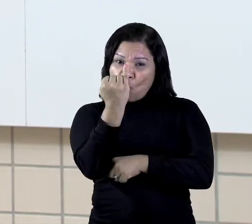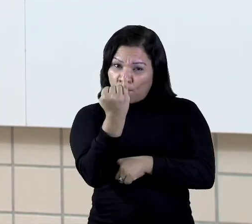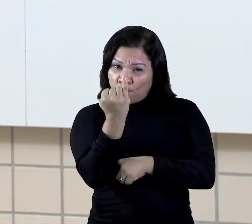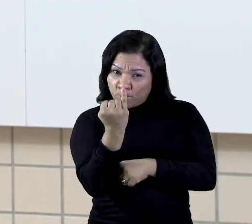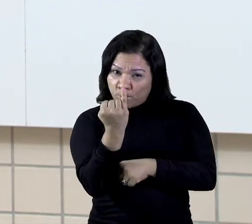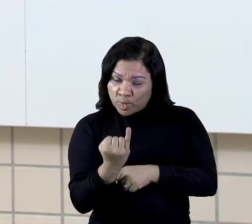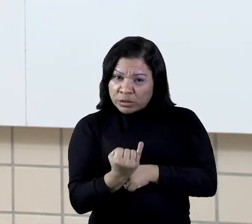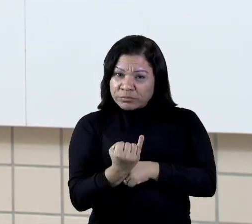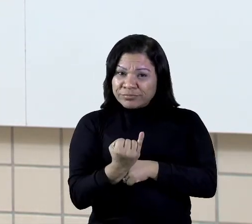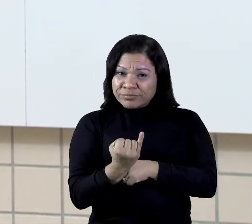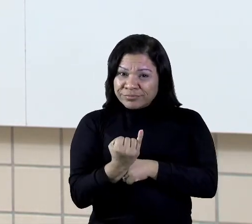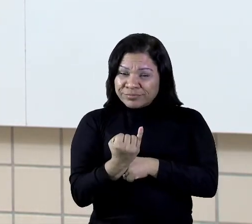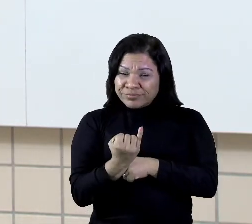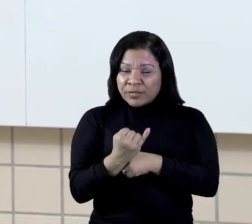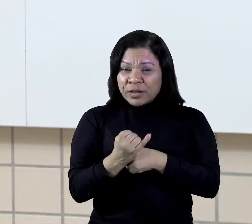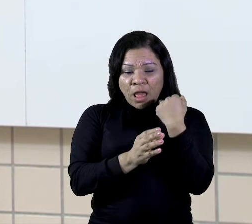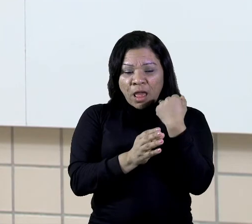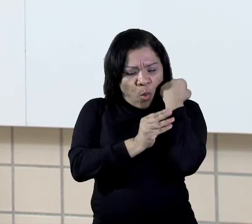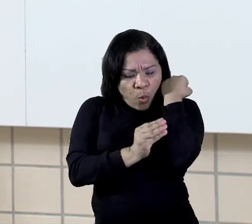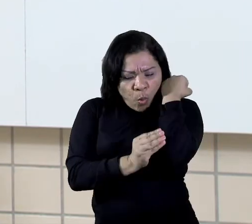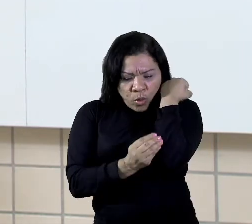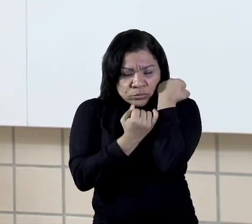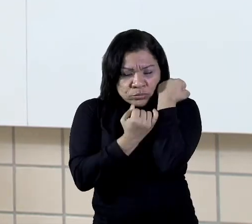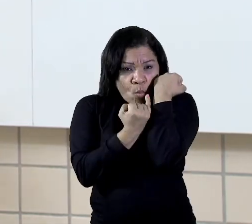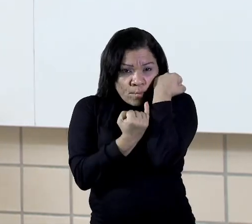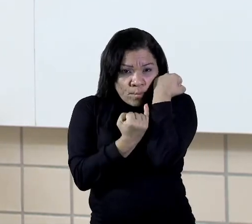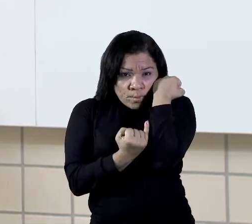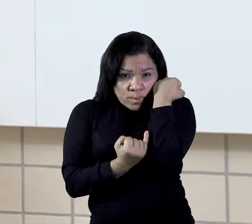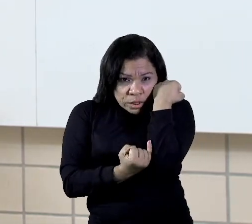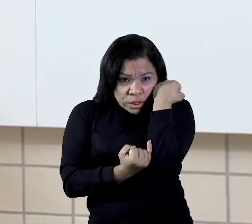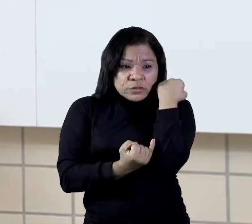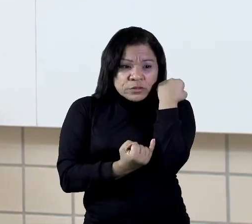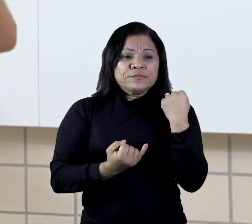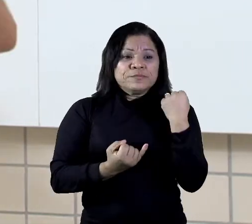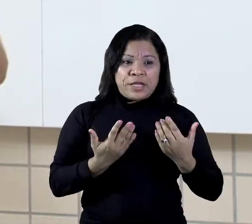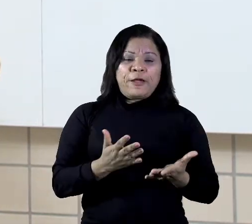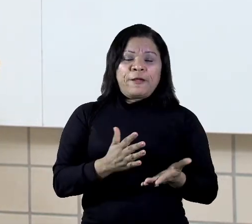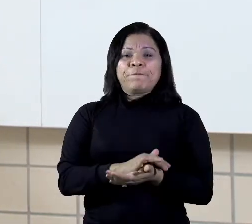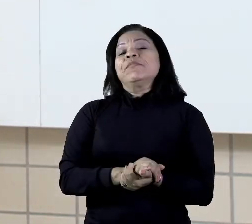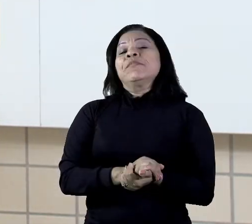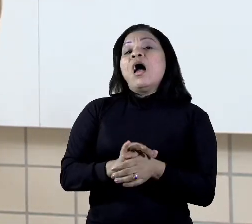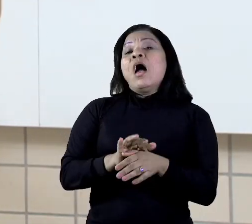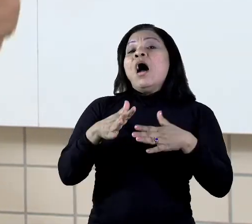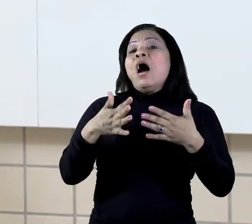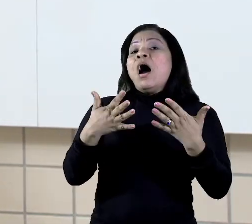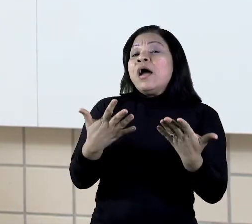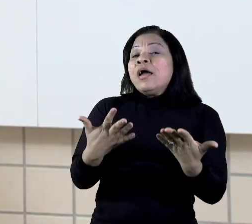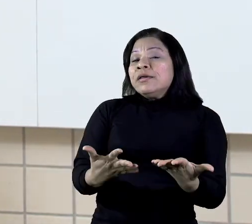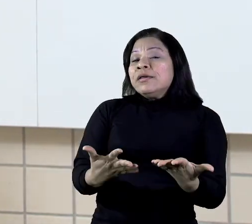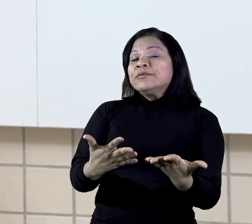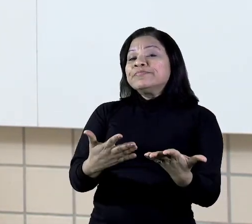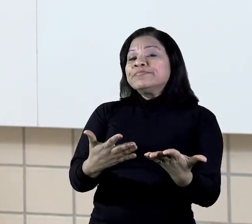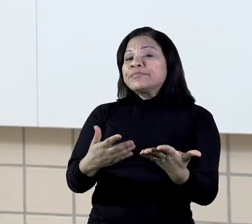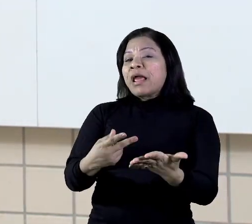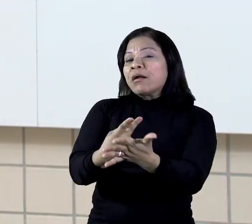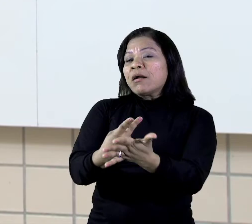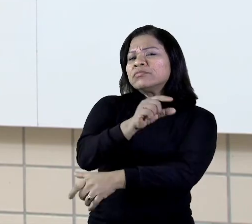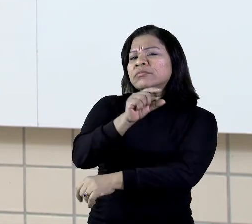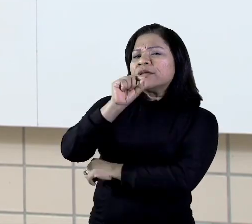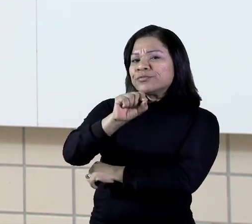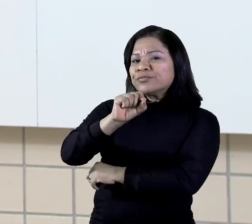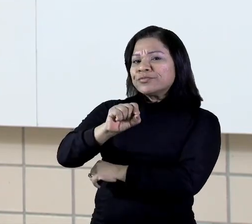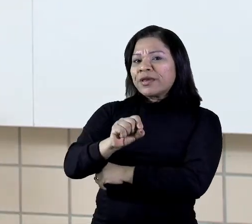é atrofia. Então, esse cuidado que nós temos que ter. Né? Muitas vezes a gente acaba fazendo muitas coisas com um braço